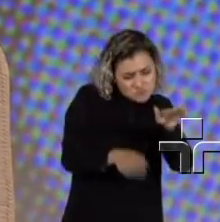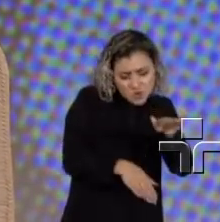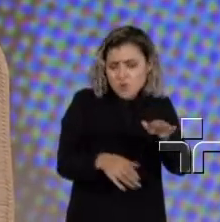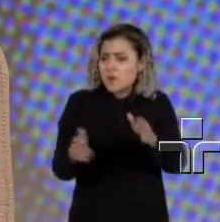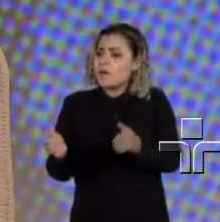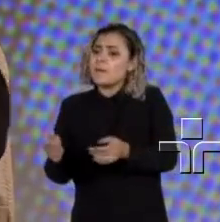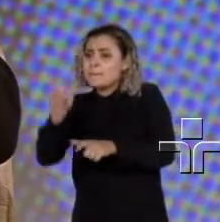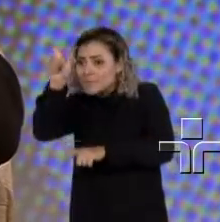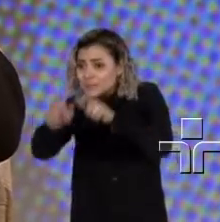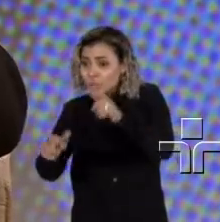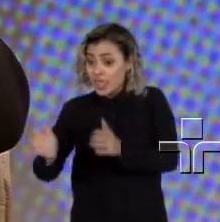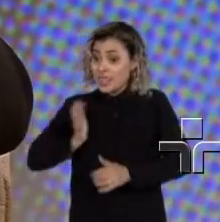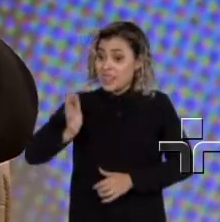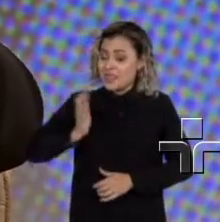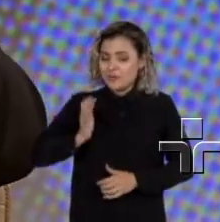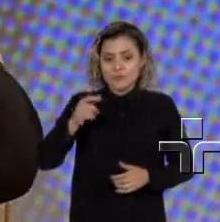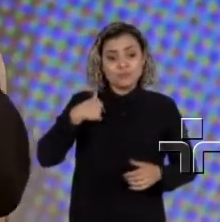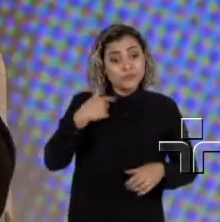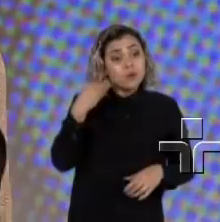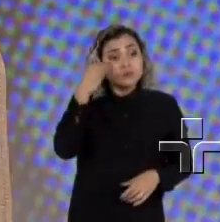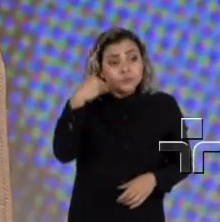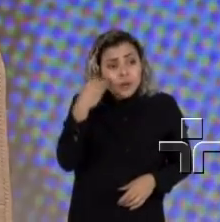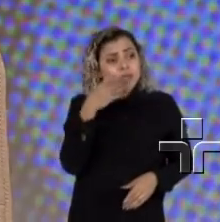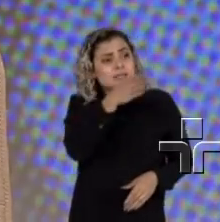você ia conhecendo